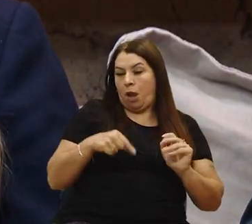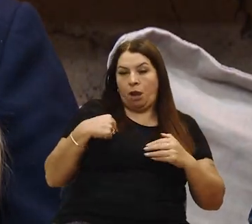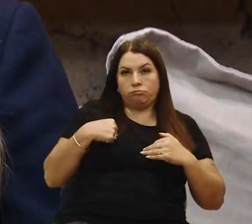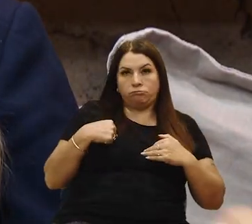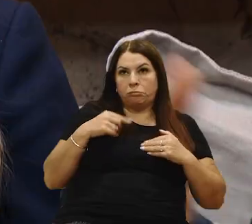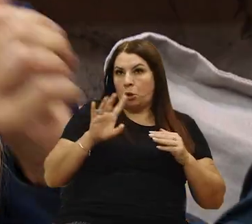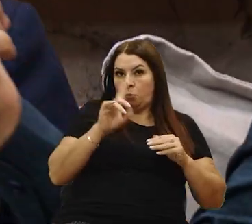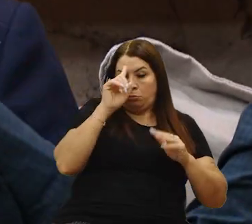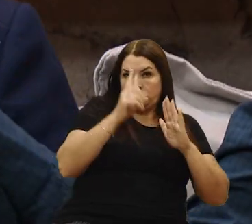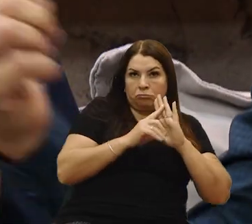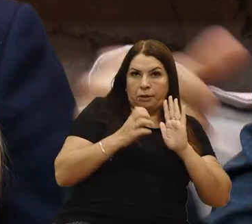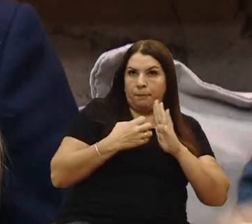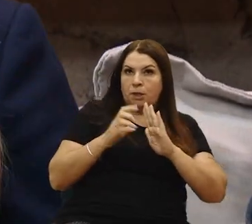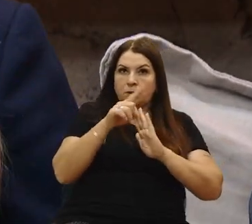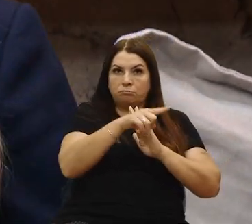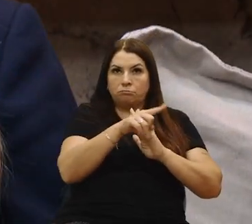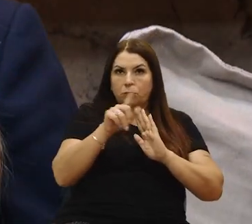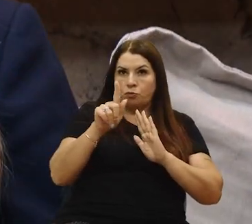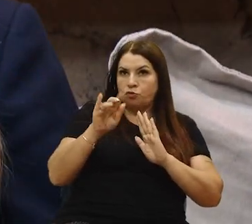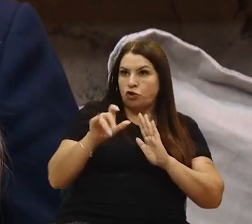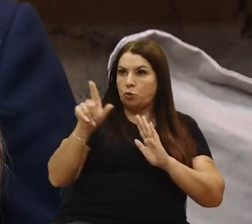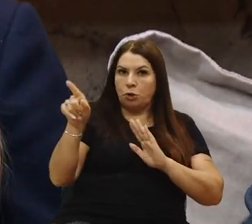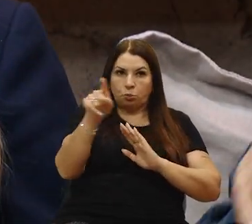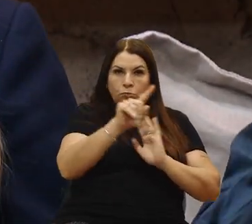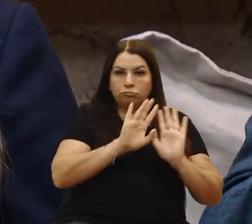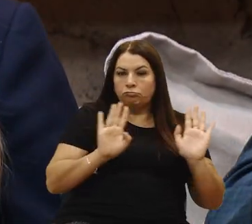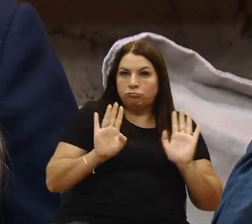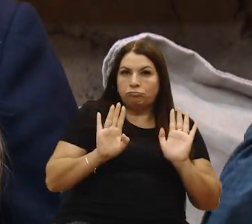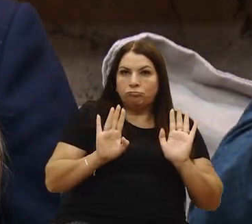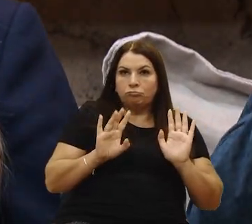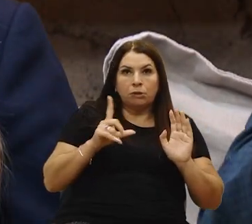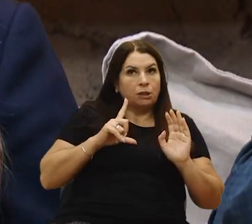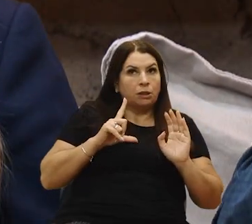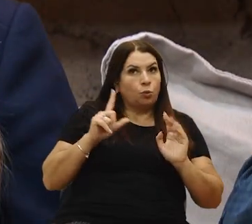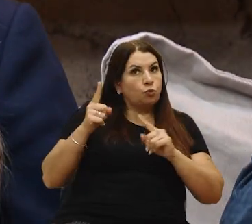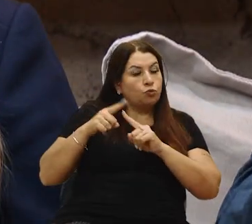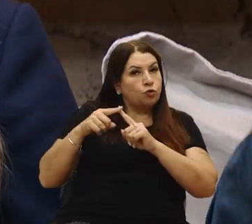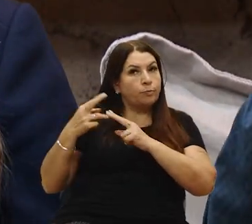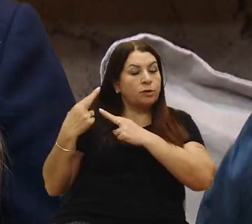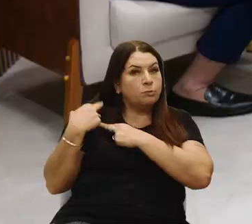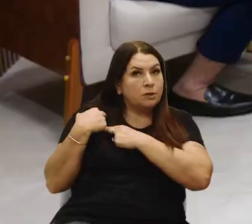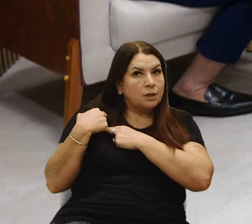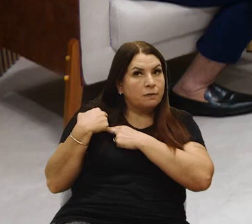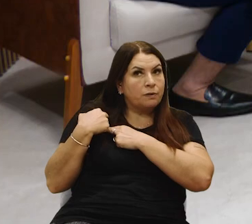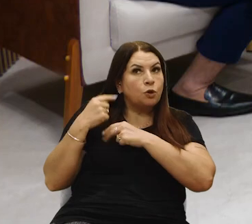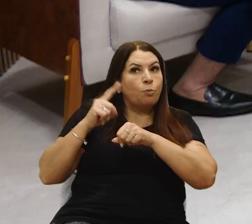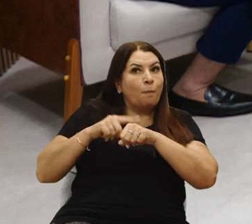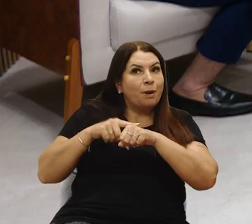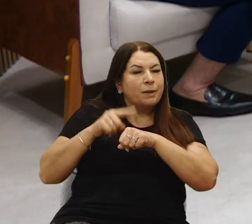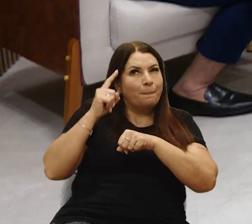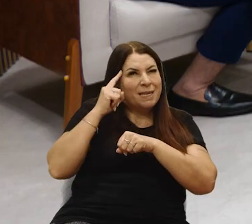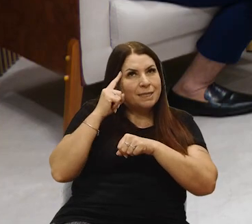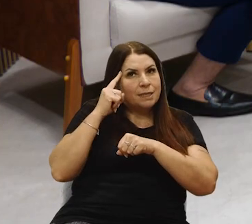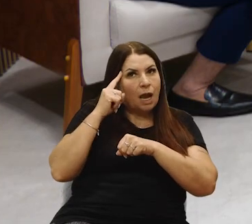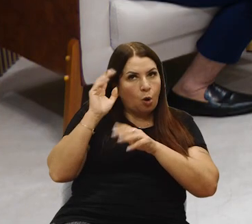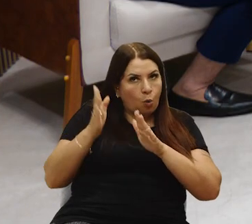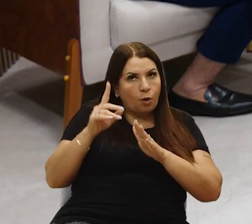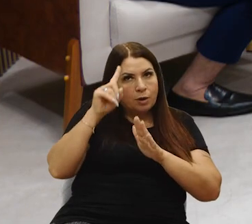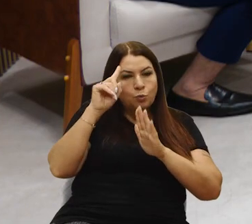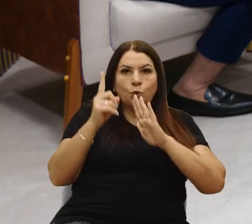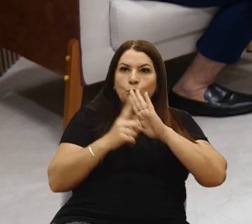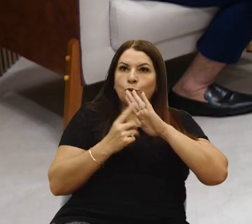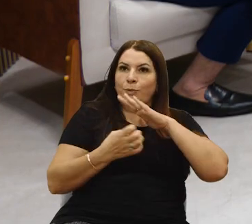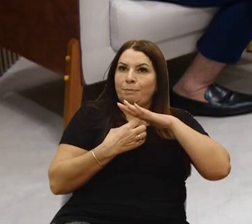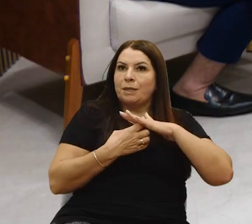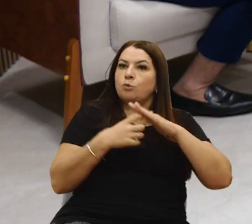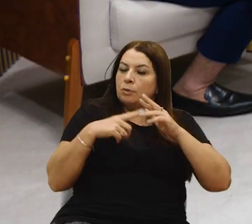empregadora, eu não sou empregador, o Gil não é empregador, né? A gente tem outro tipo de responsabilidade. No momento que tu resolveu virar empregador,